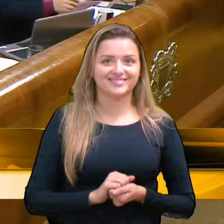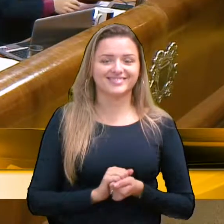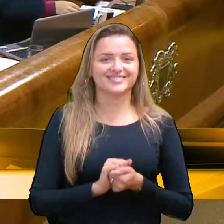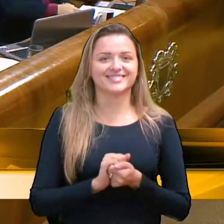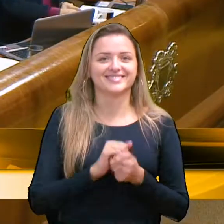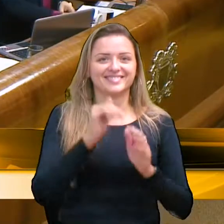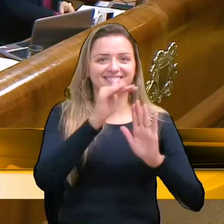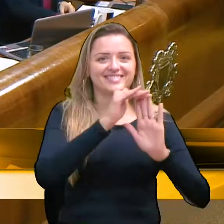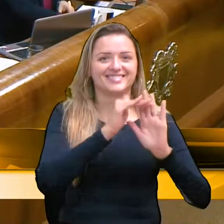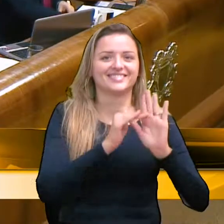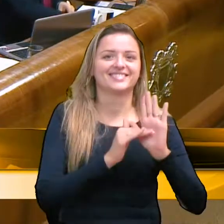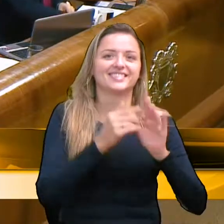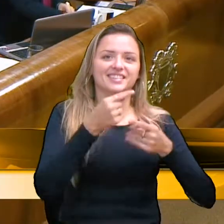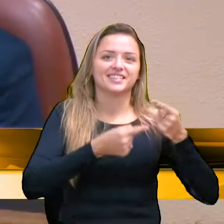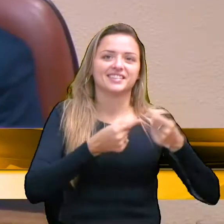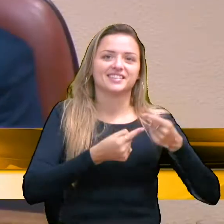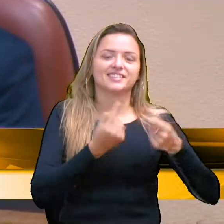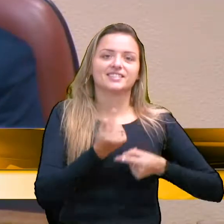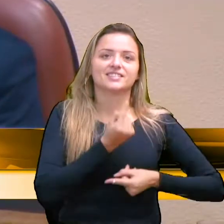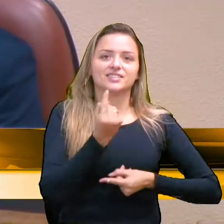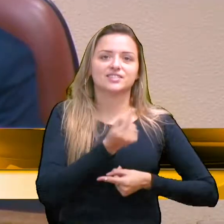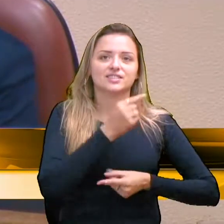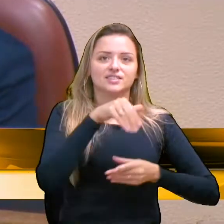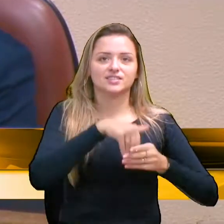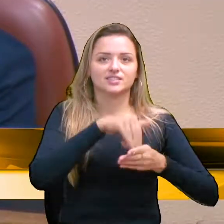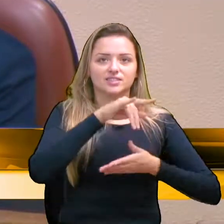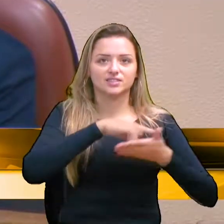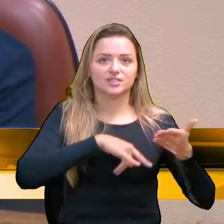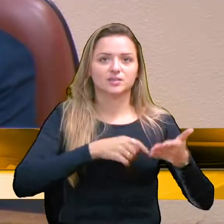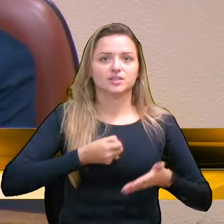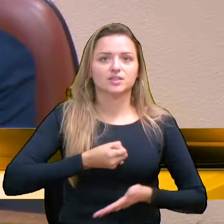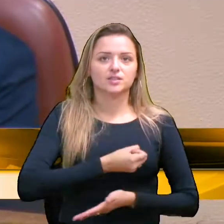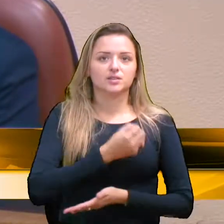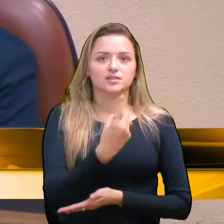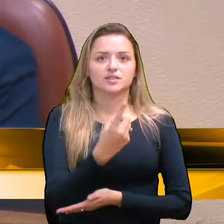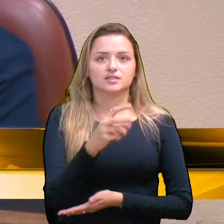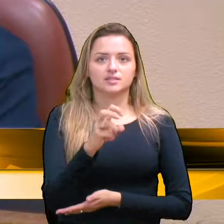Passemos à ordem do dia. Em discussão única e votação, o requerimento número